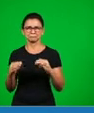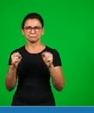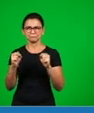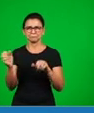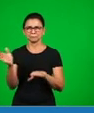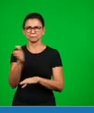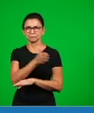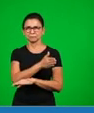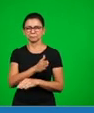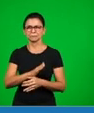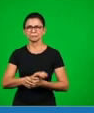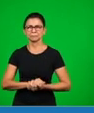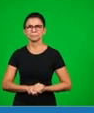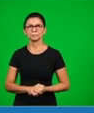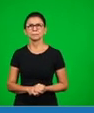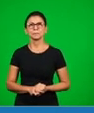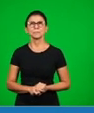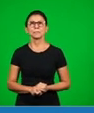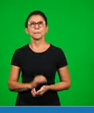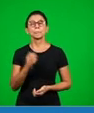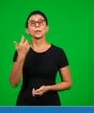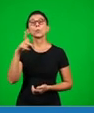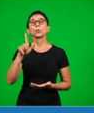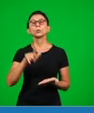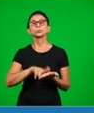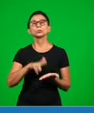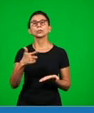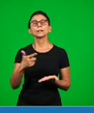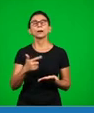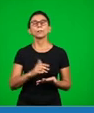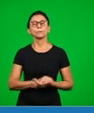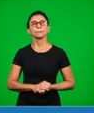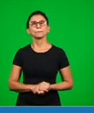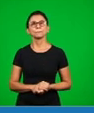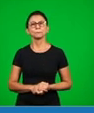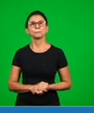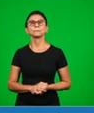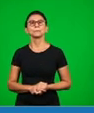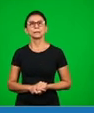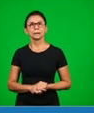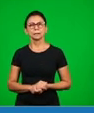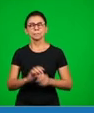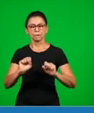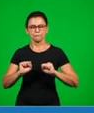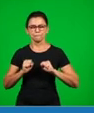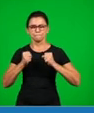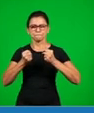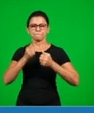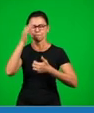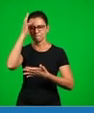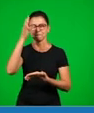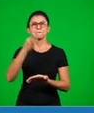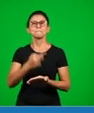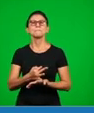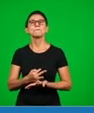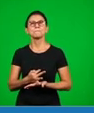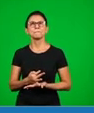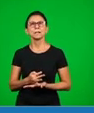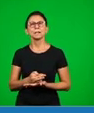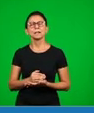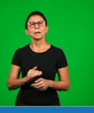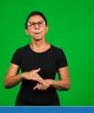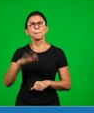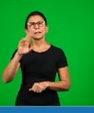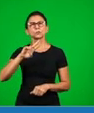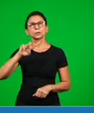outro. Esse aqui foi de um jornal. Esse outro aqui, Unidos em Família para fortalecer a fé. Mais de 2.000 fiéis da Igreja Maranata